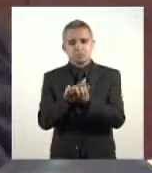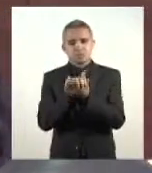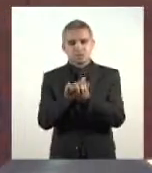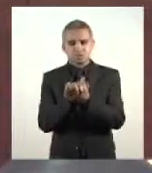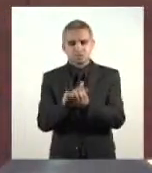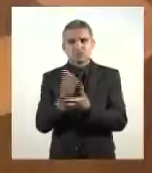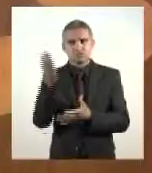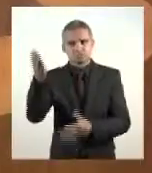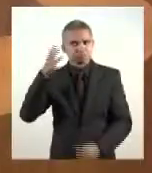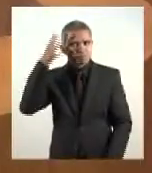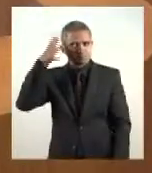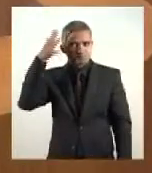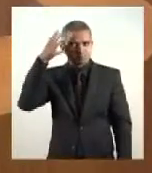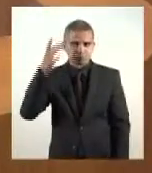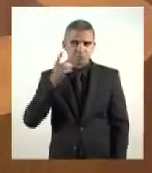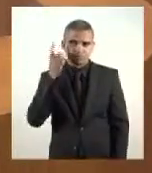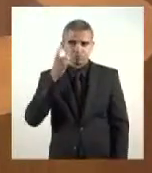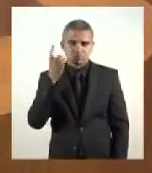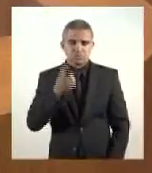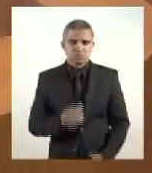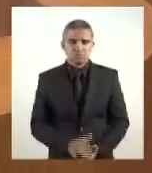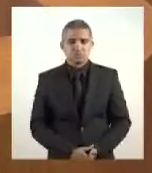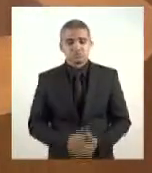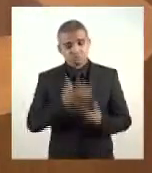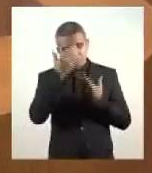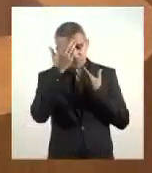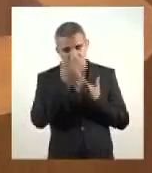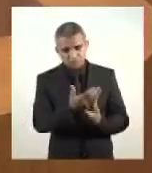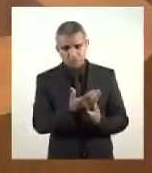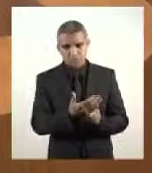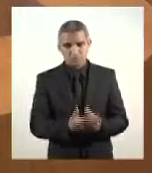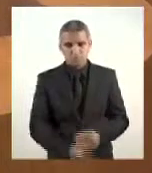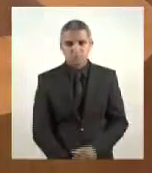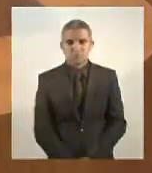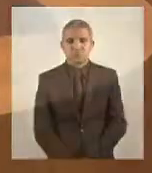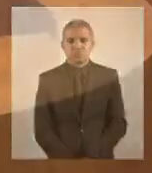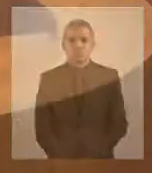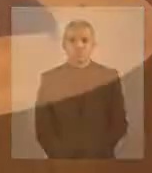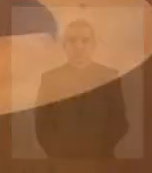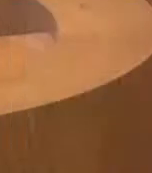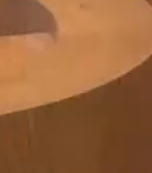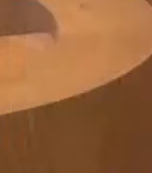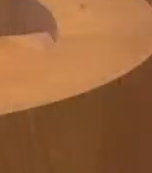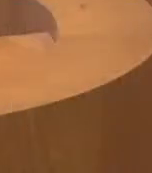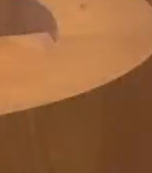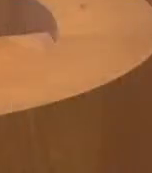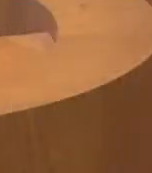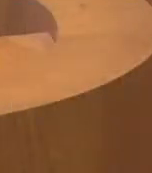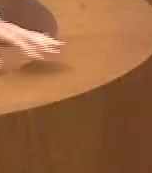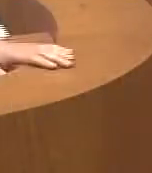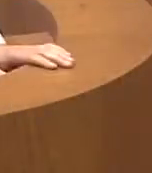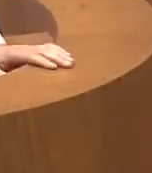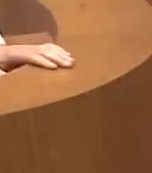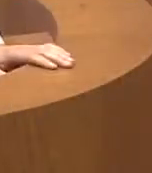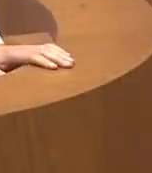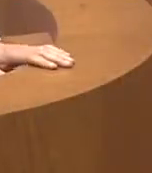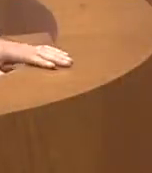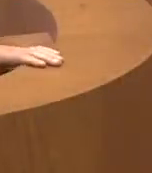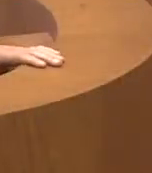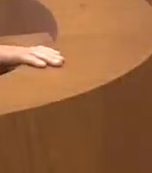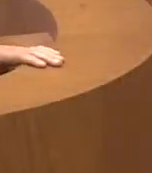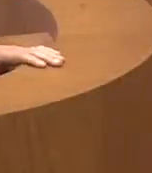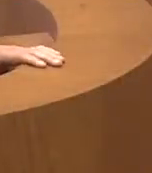deputado. Agradeço a parte do deputado Levi. Deputado Eduardo Braga, me conceda uma parte. Concedo já, deputado Fábio Braga. E lembrar, deputado Levi, que Vossa Excelência é